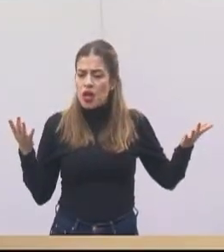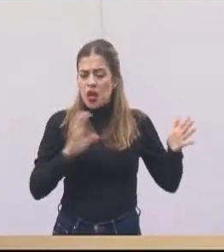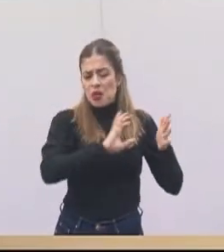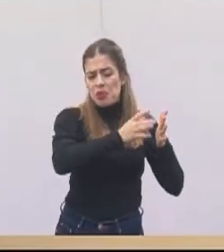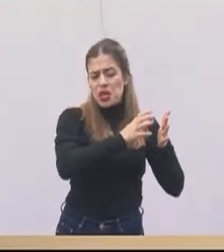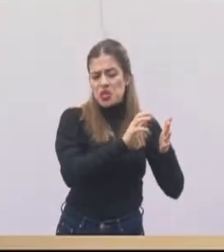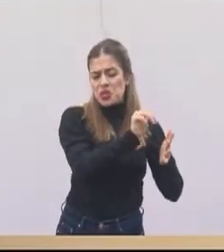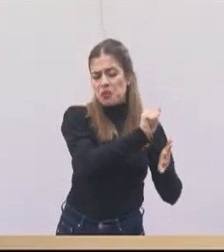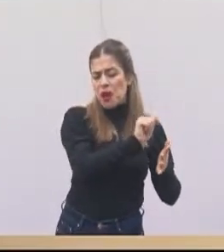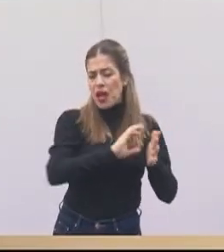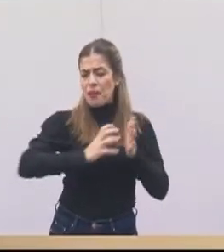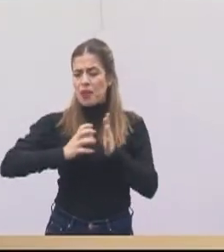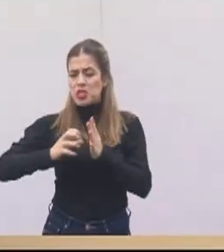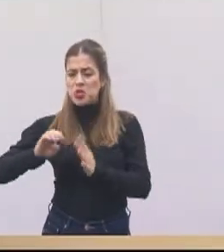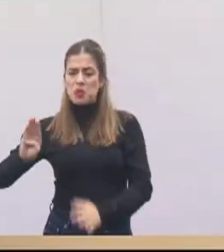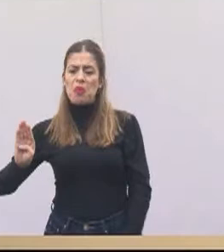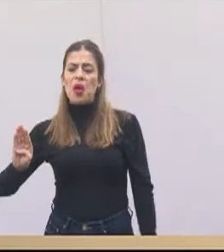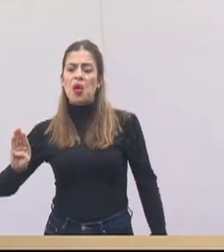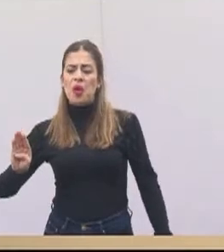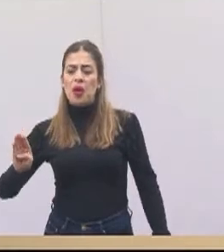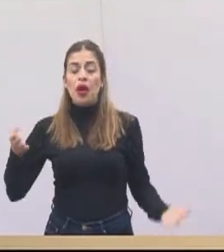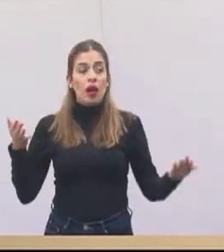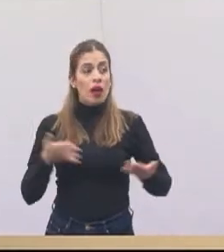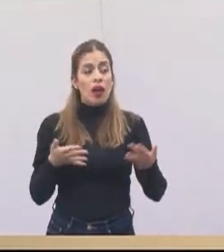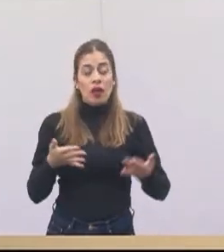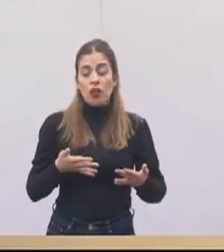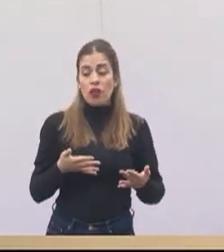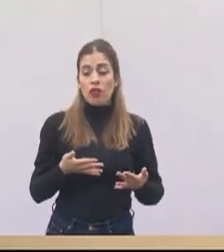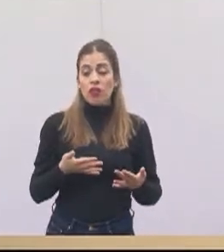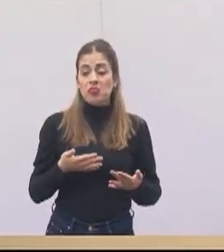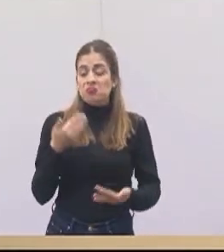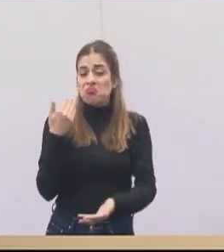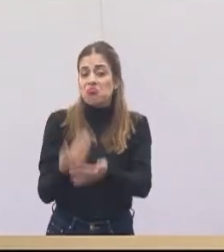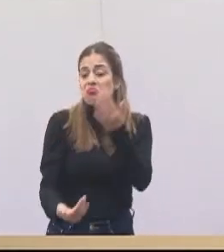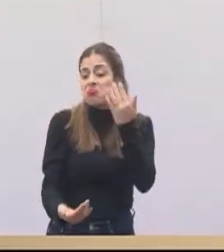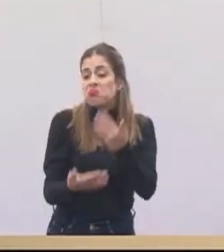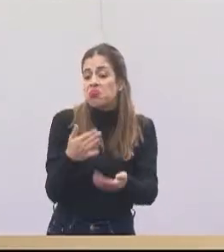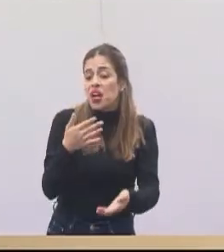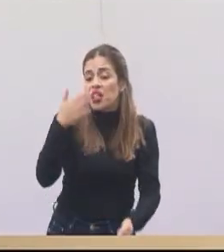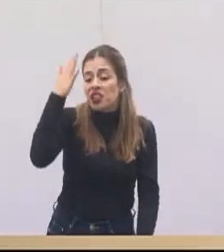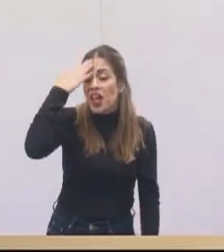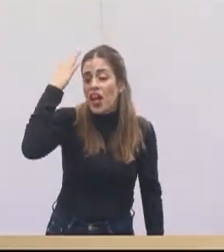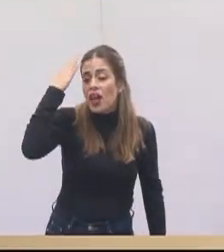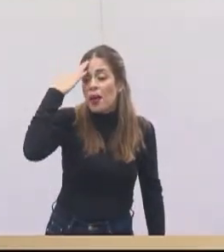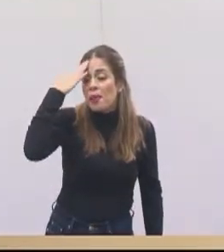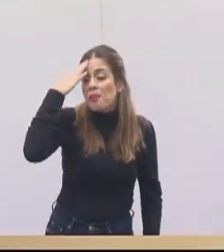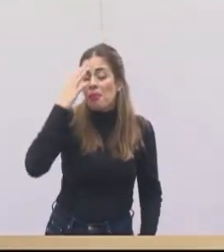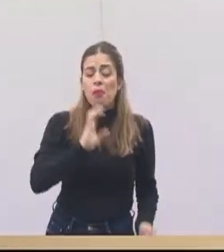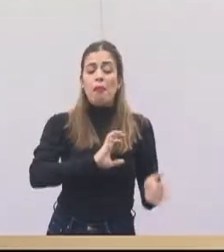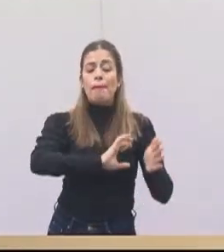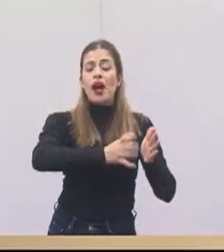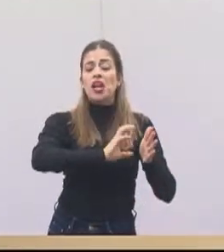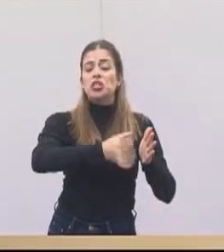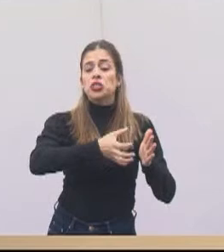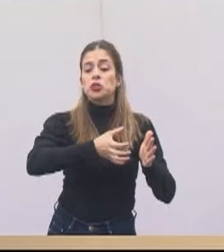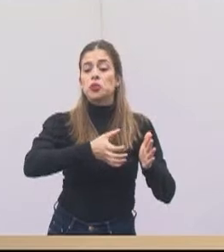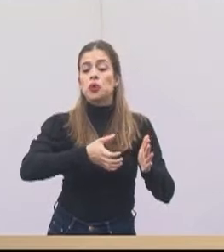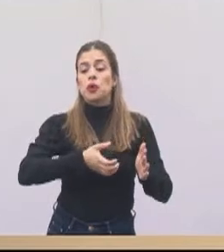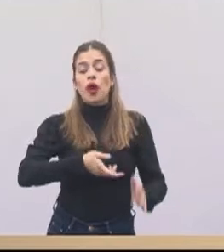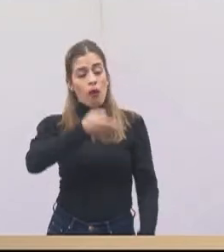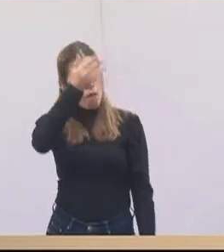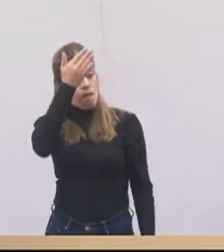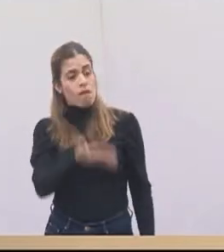A, partido B. O pessoal hoje não quer mais saber de partido, quer saber das pessoas que têm compromisso, que têm seriedade,